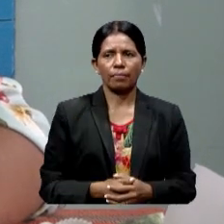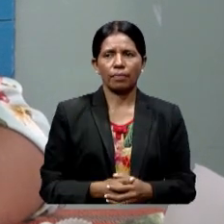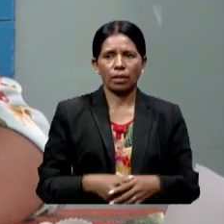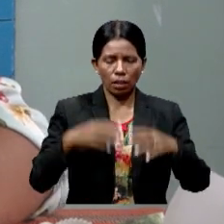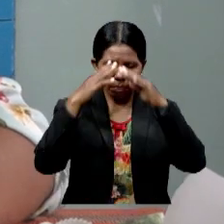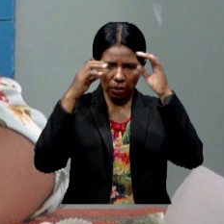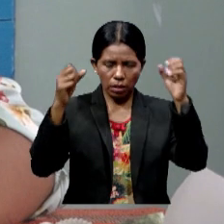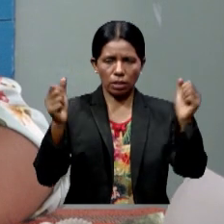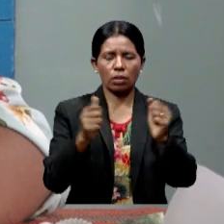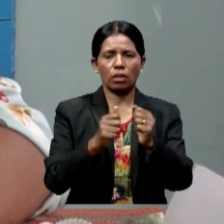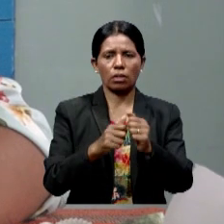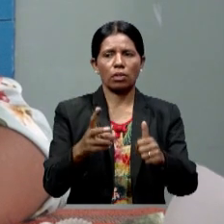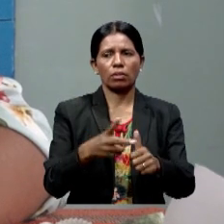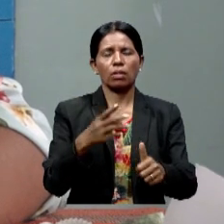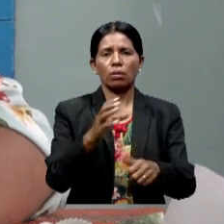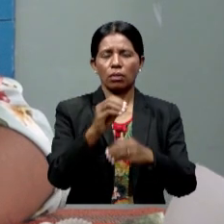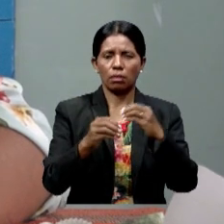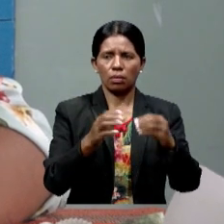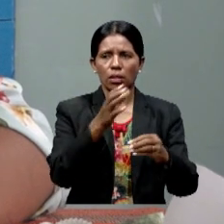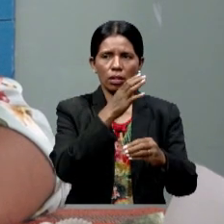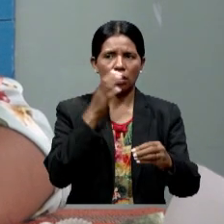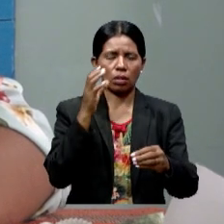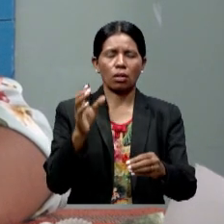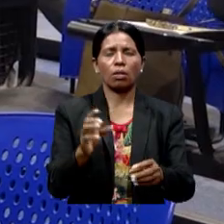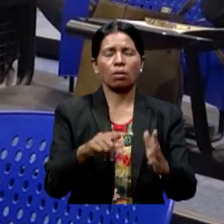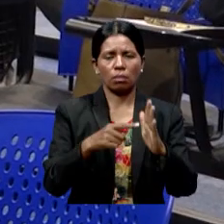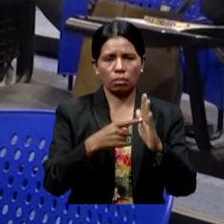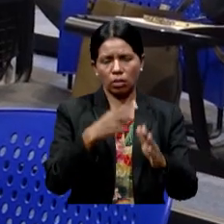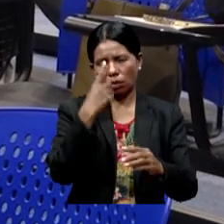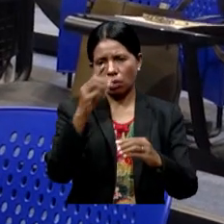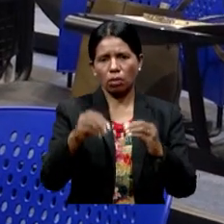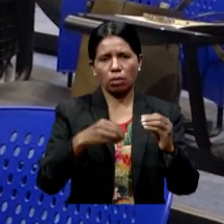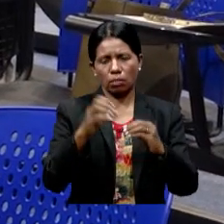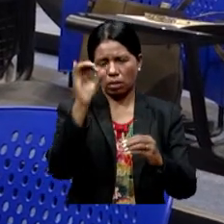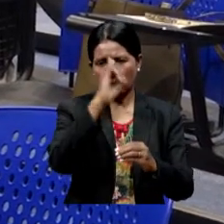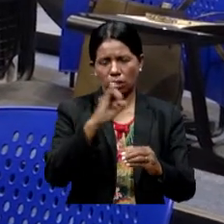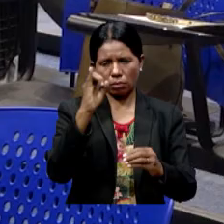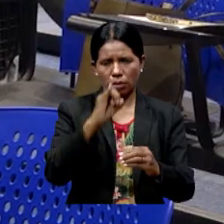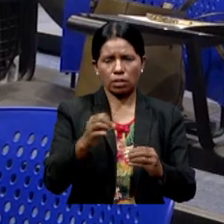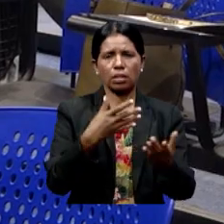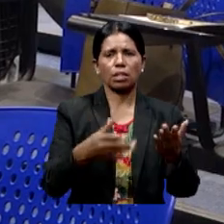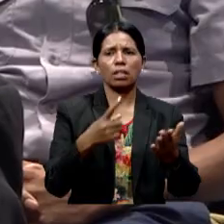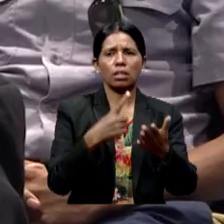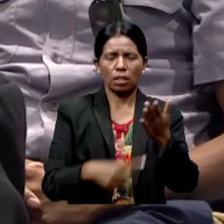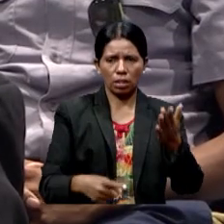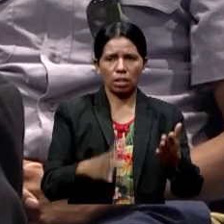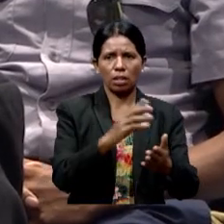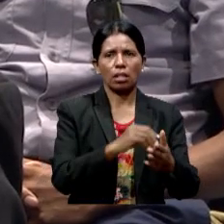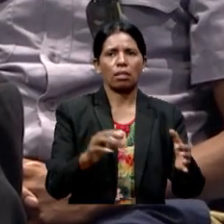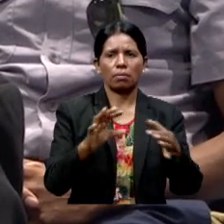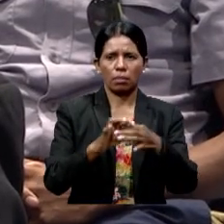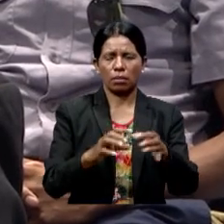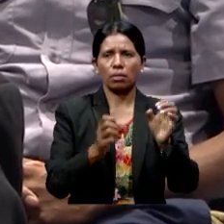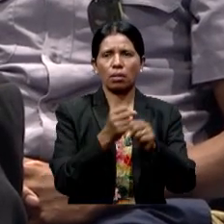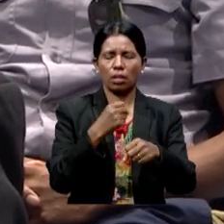presidente Rovici vai à área agricultura nian começa a identificar ona produto estratégico seda maka membro Câmara Comércio e Indústria sira atu